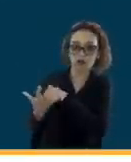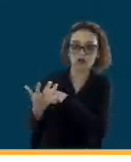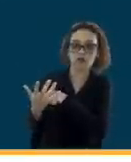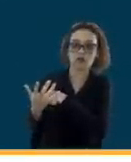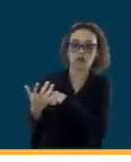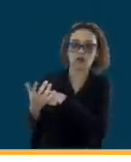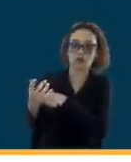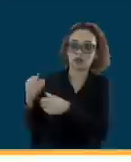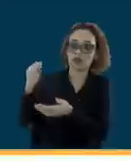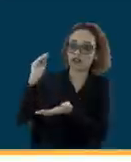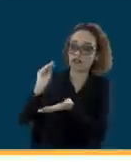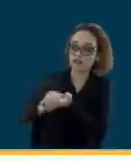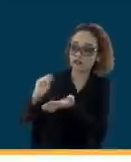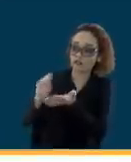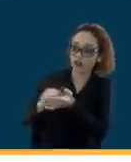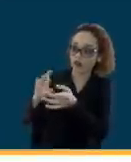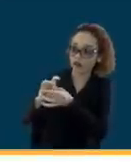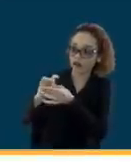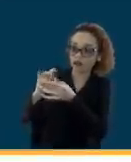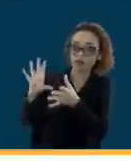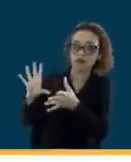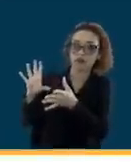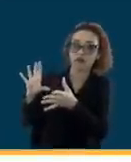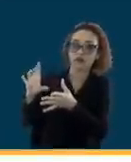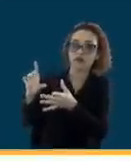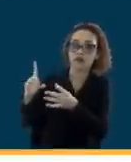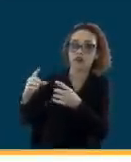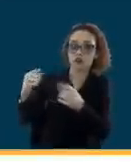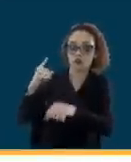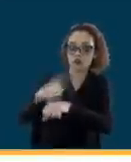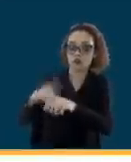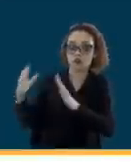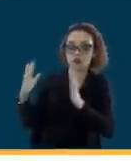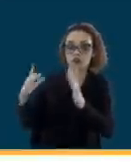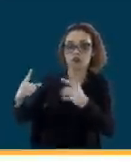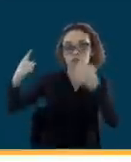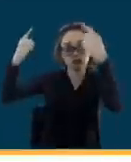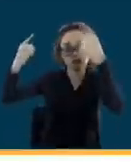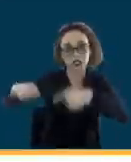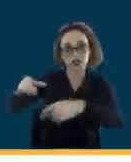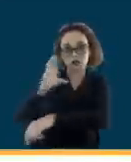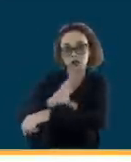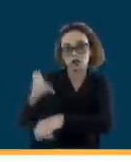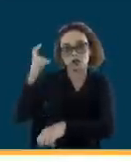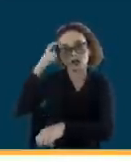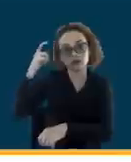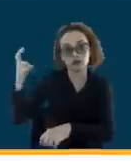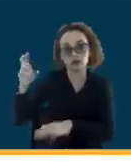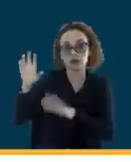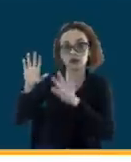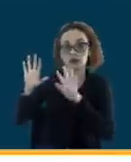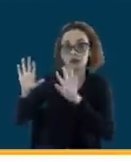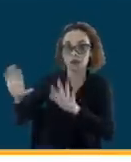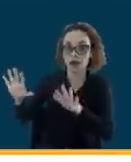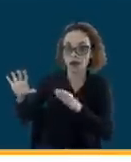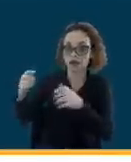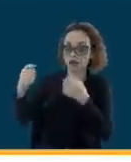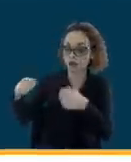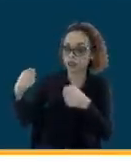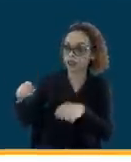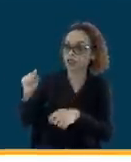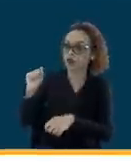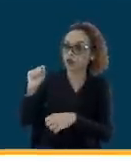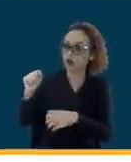de democracia no Brasil, desse momento desafiador para a cultura, mas também a gente sair e abraçar o lugar do afeto, do